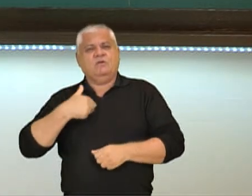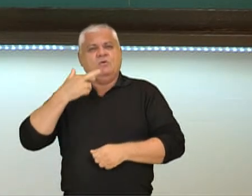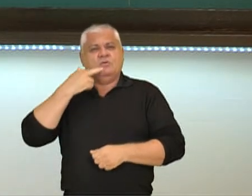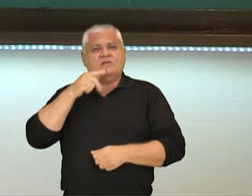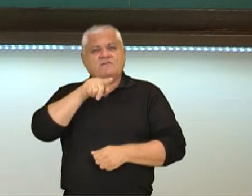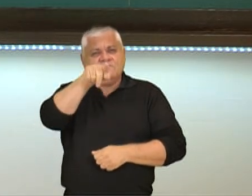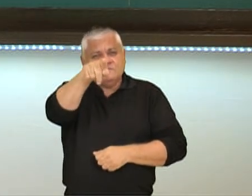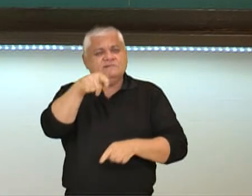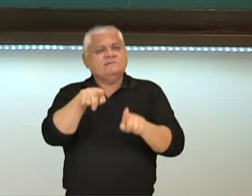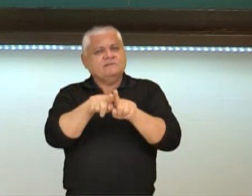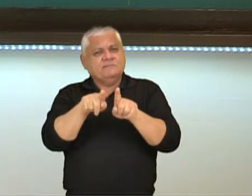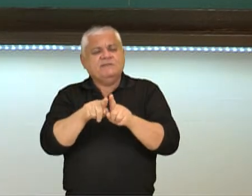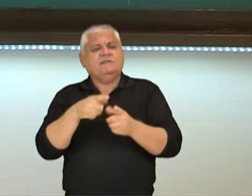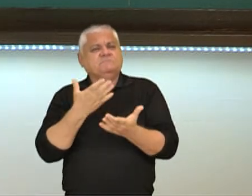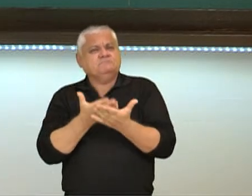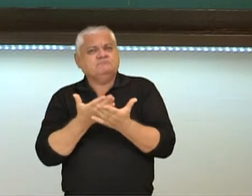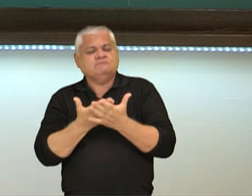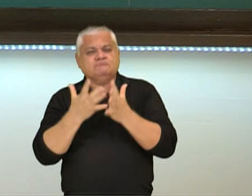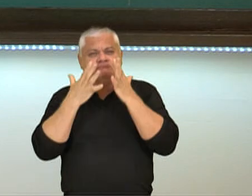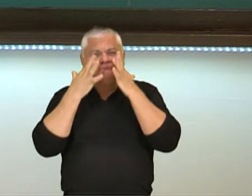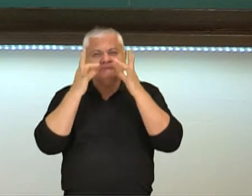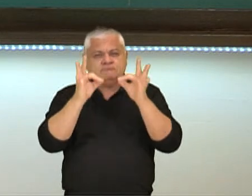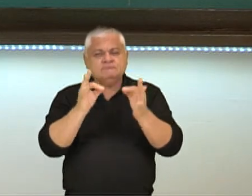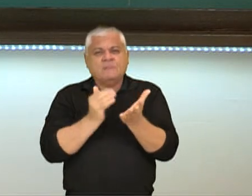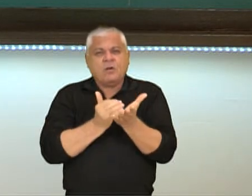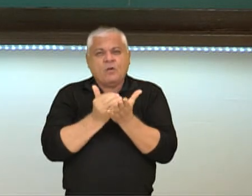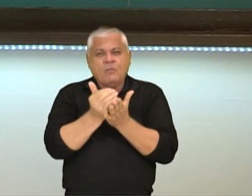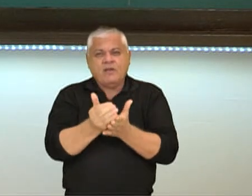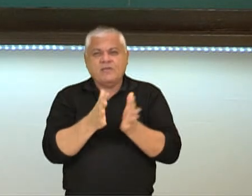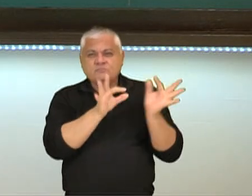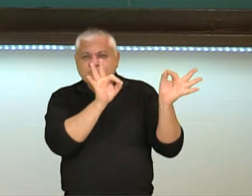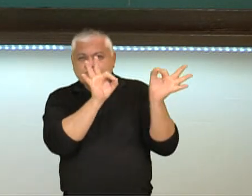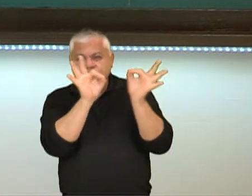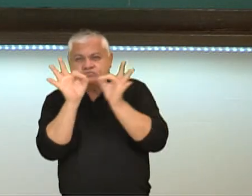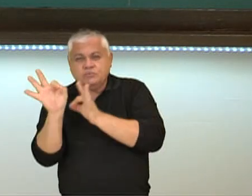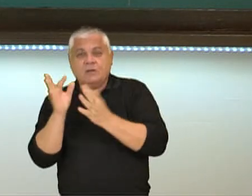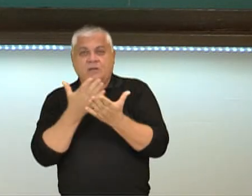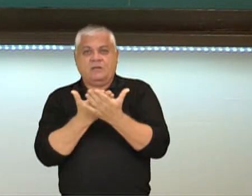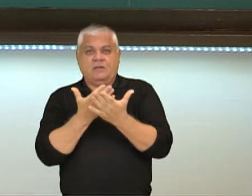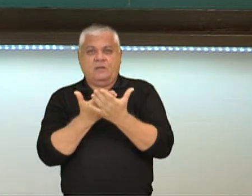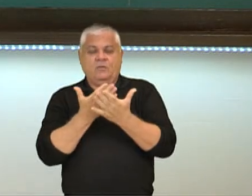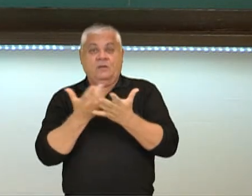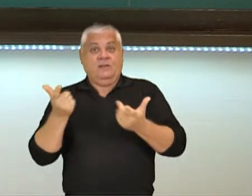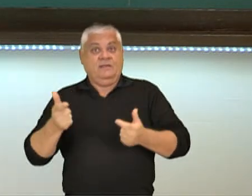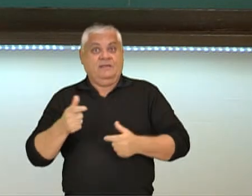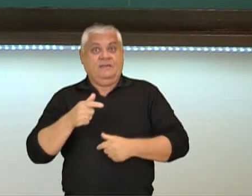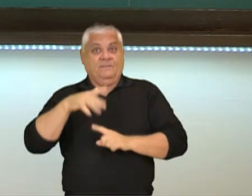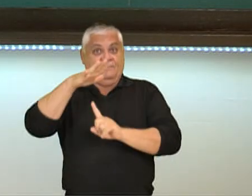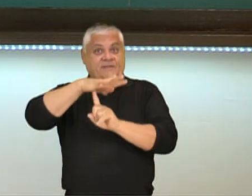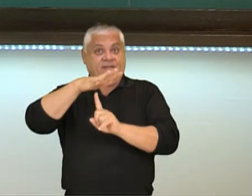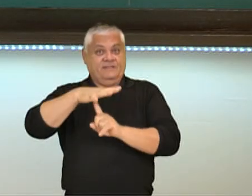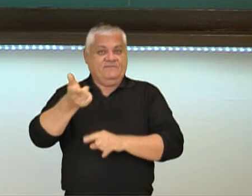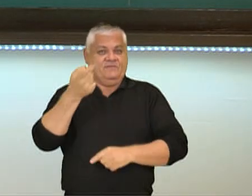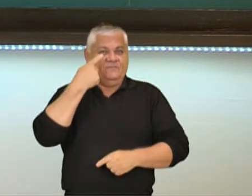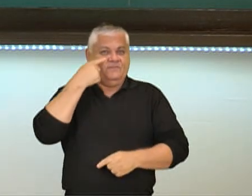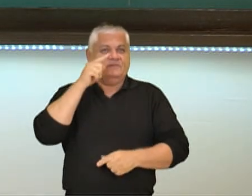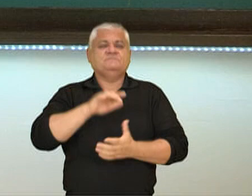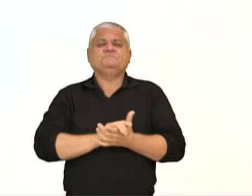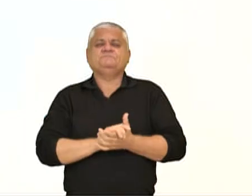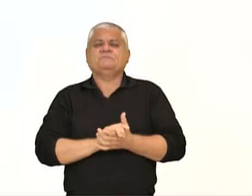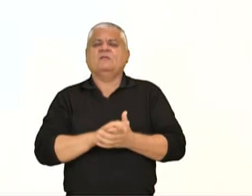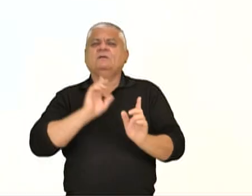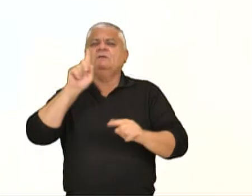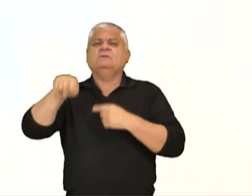e você aí do outro lado, vamos acompanhar mais uma aula Paraná. Vamos ver lá então